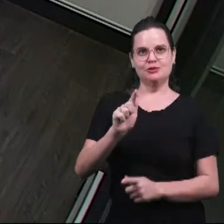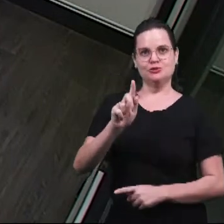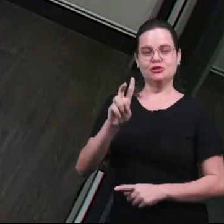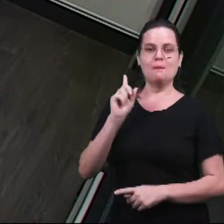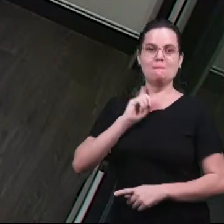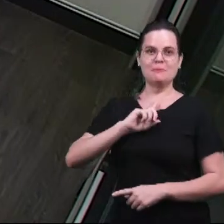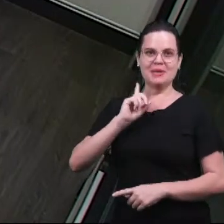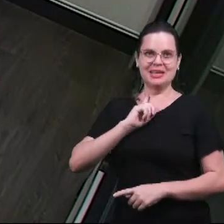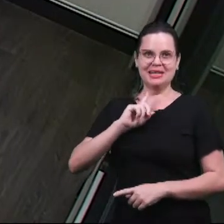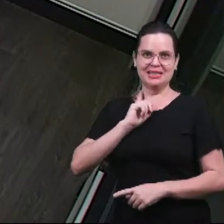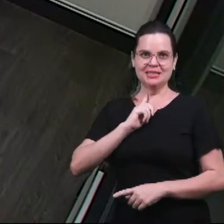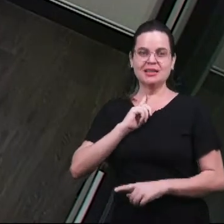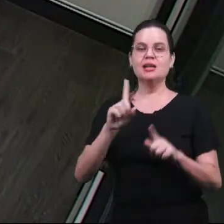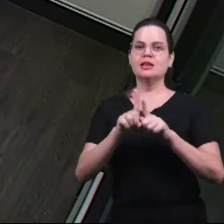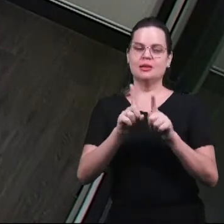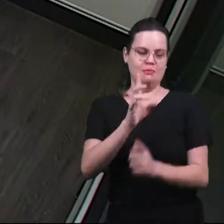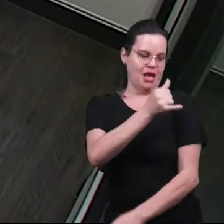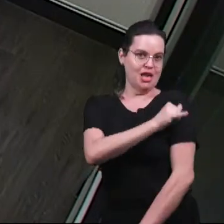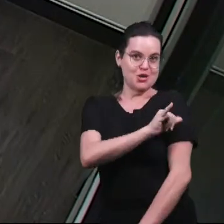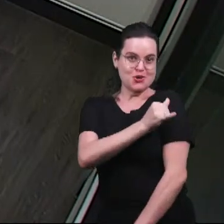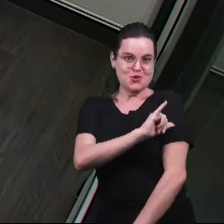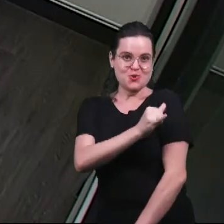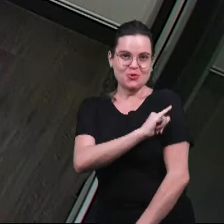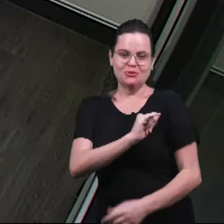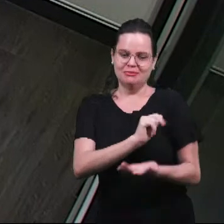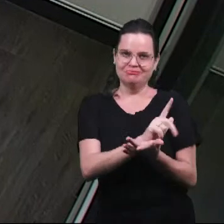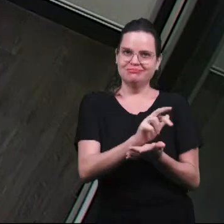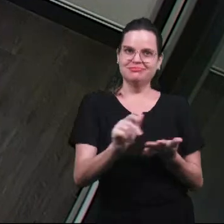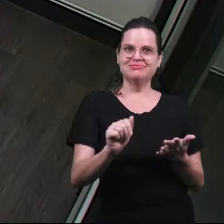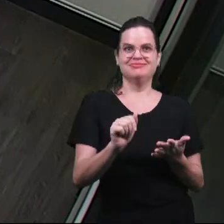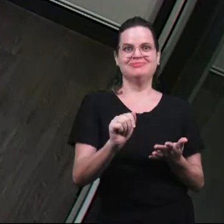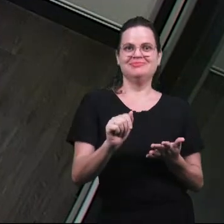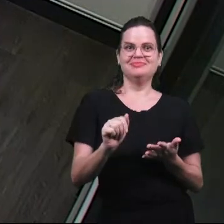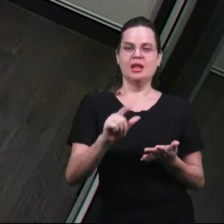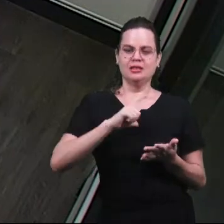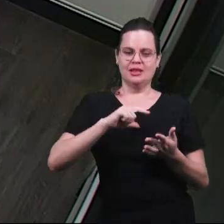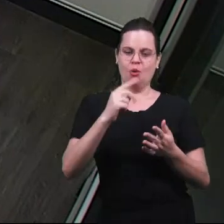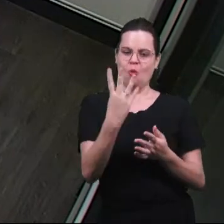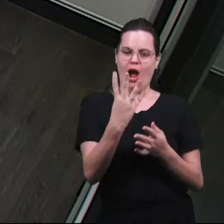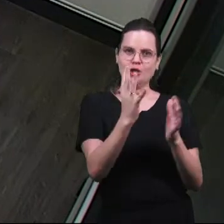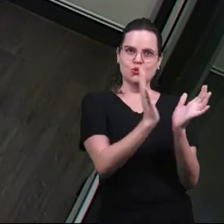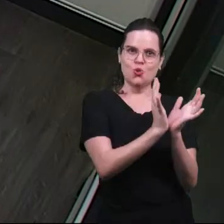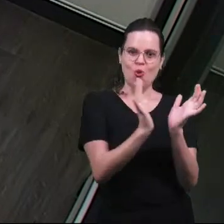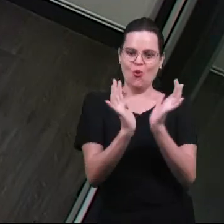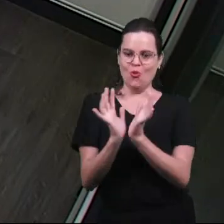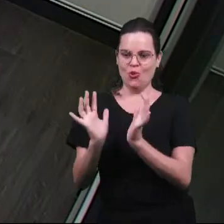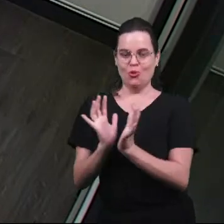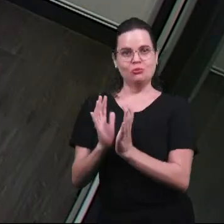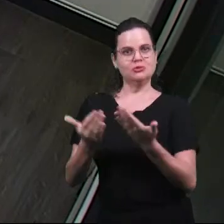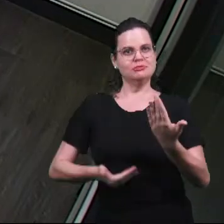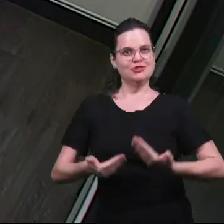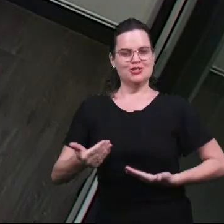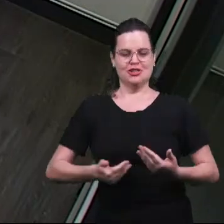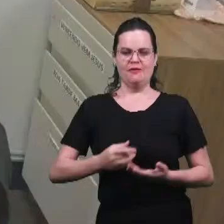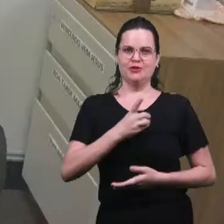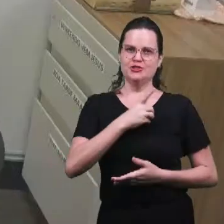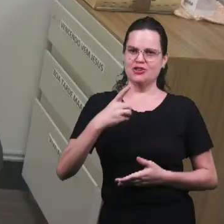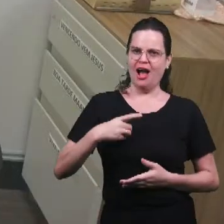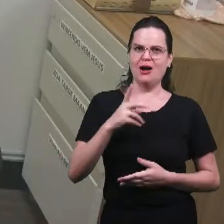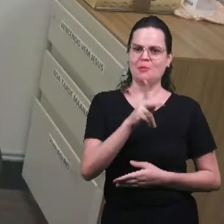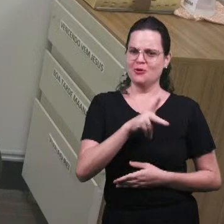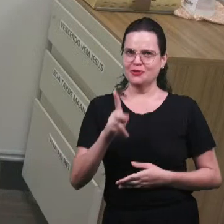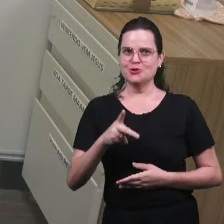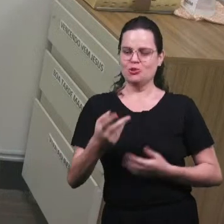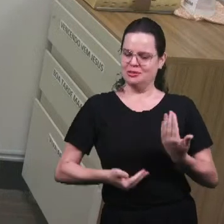Brasília, Belo Horizonte, Rio de Janeiro e Vale do Aço. E Vale do Aço. Então, são 4 grupos de irmãos, diáconos, obreiros, pastores, irmãs, servas